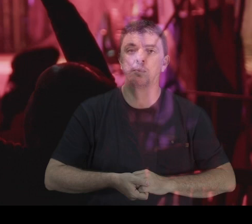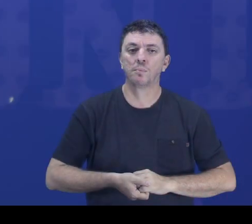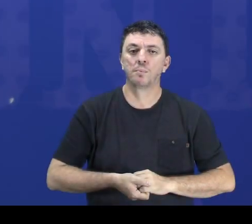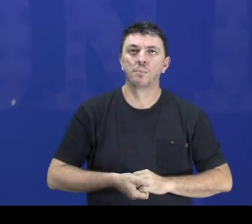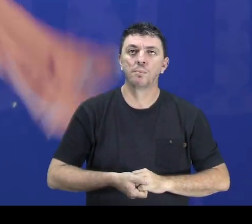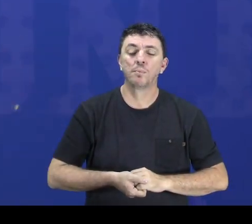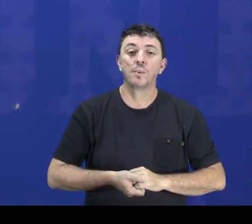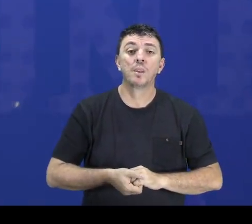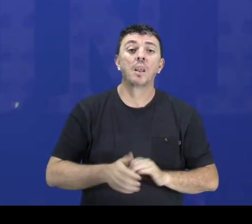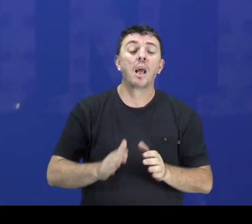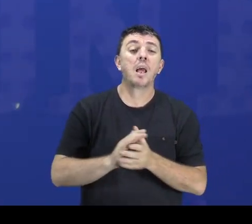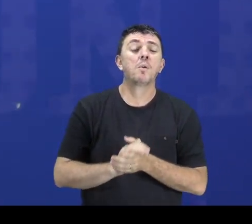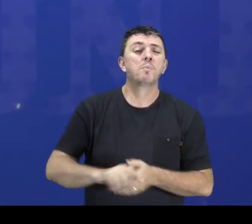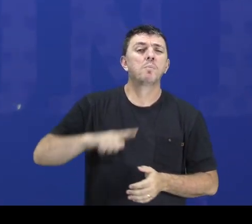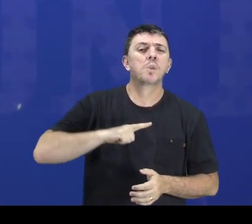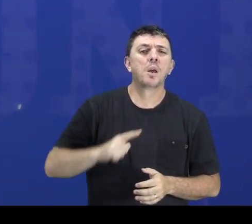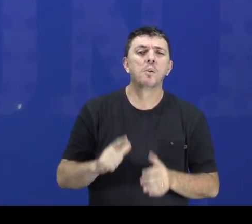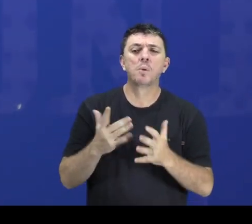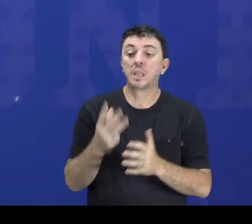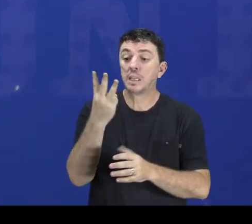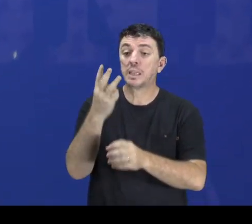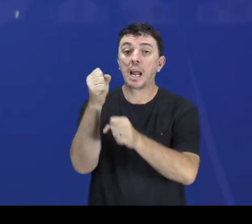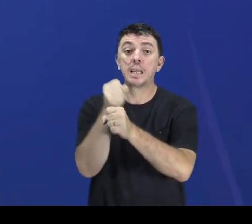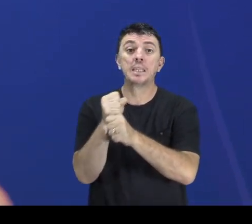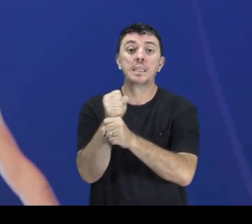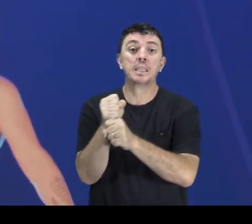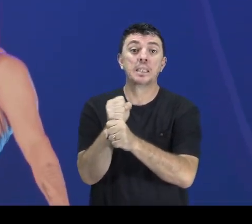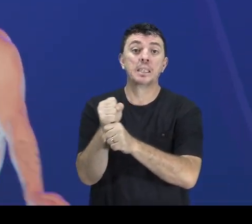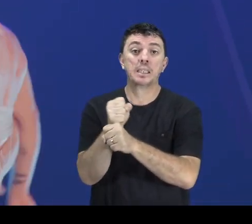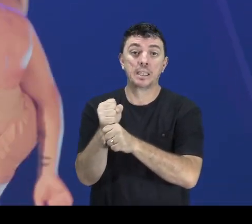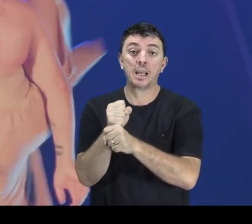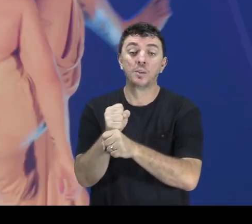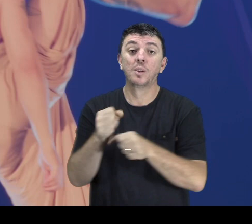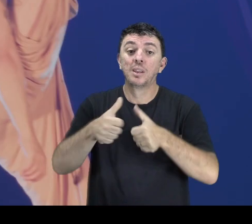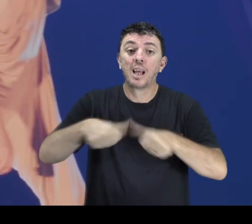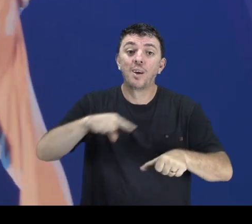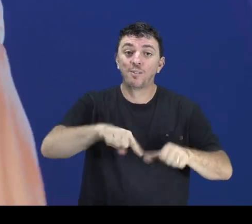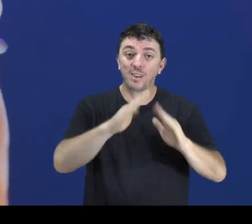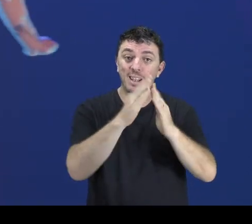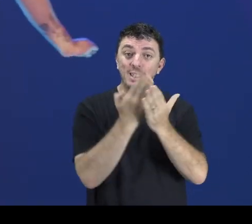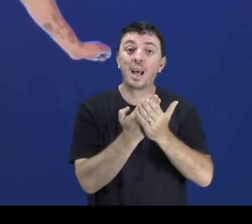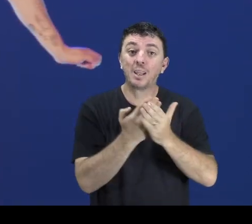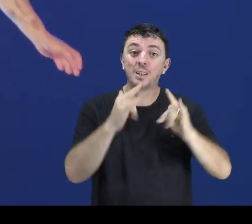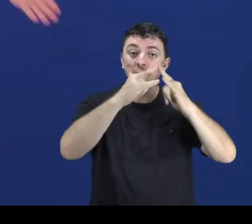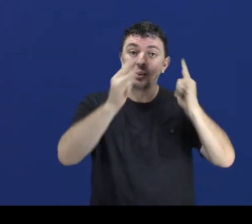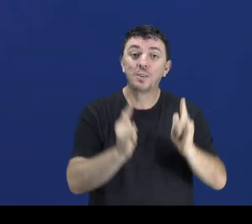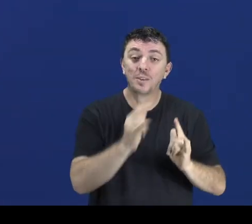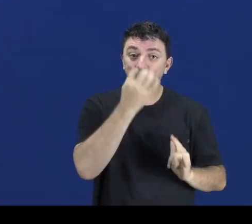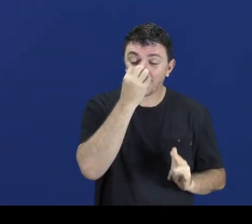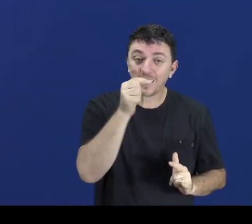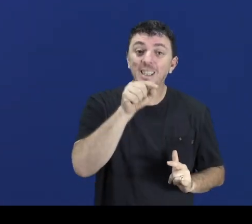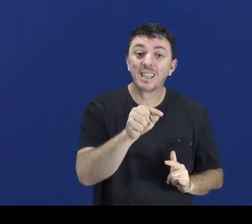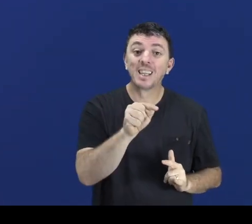Eu tinha tido 3 anos de tempo como aluno na escola do Zé. Eu cheguei em Londres, não tinha